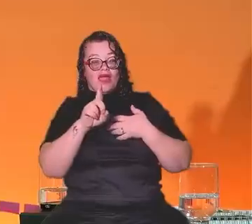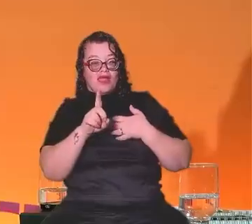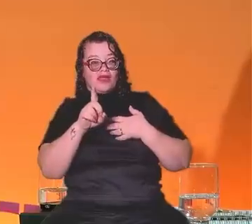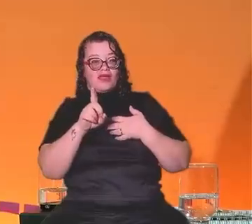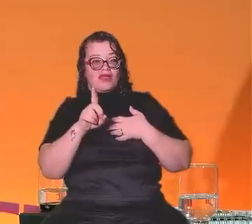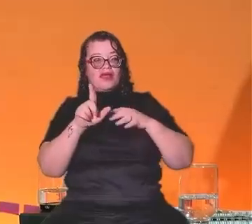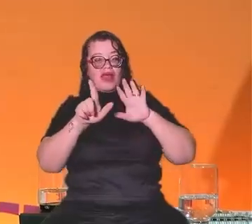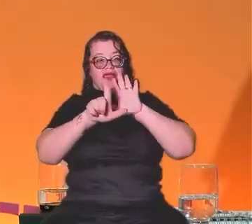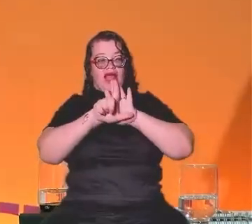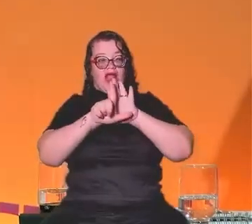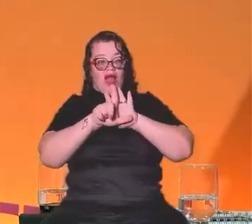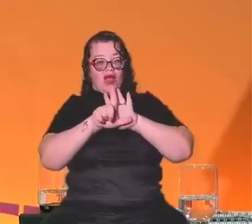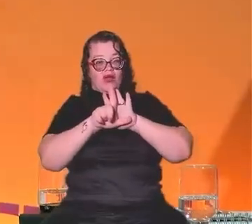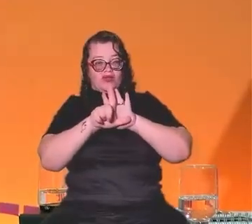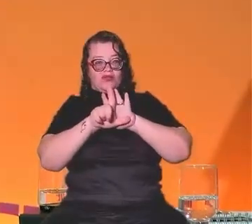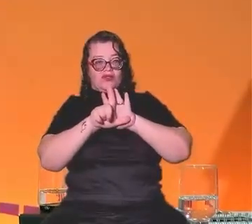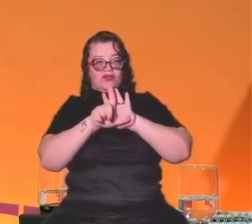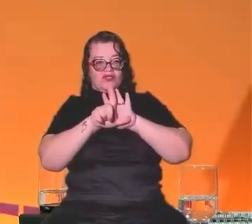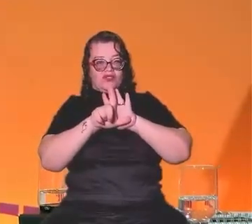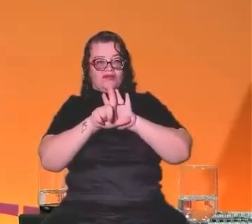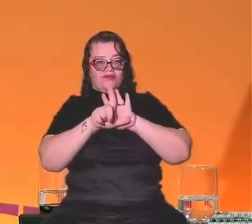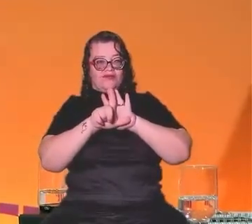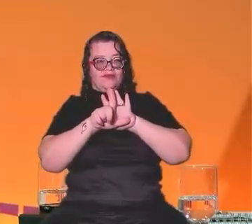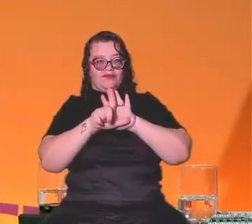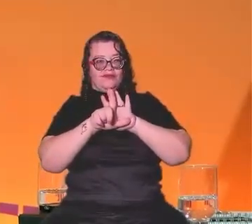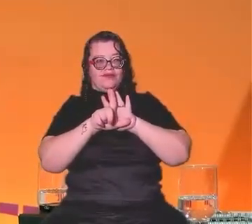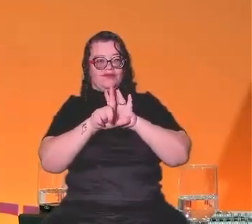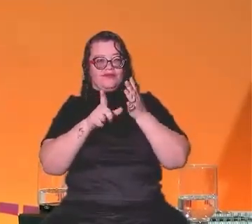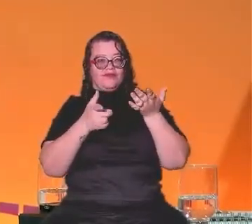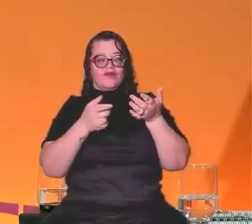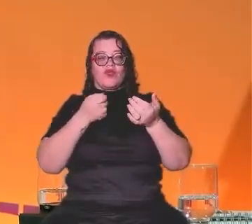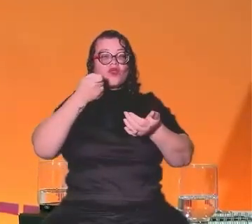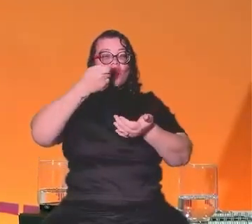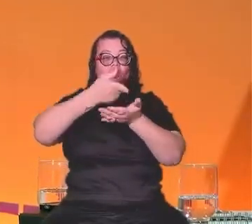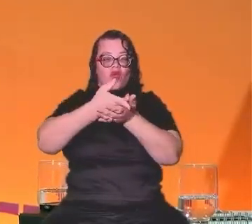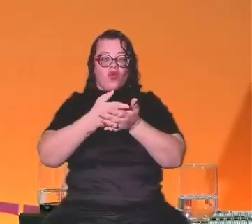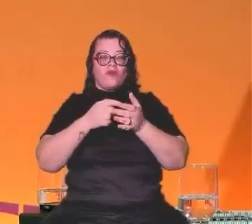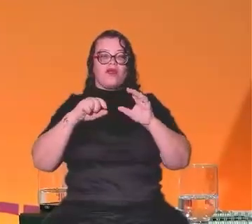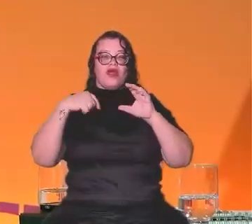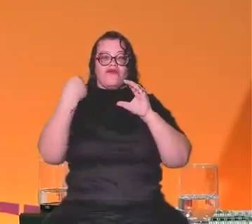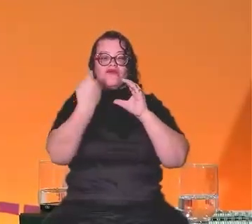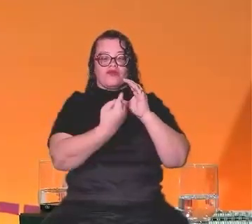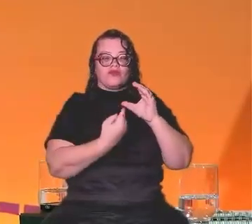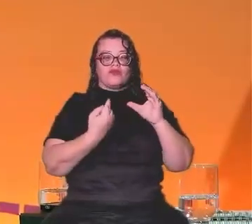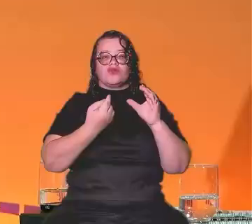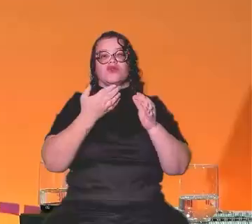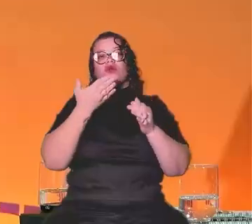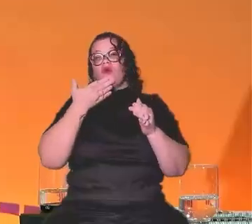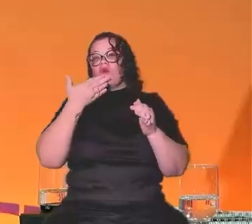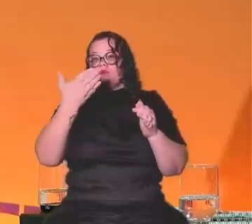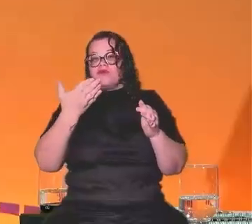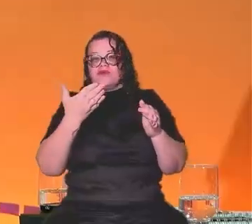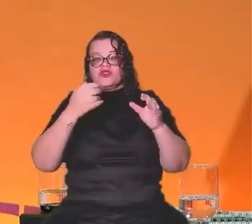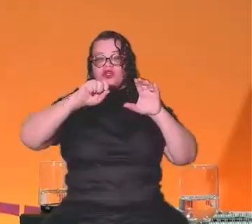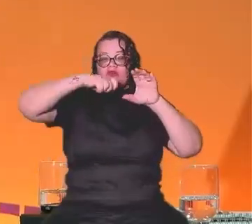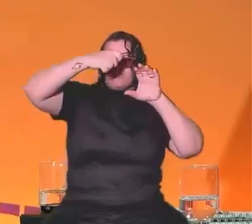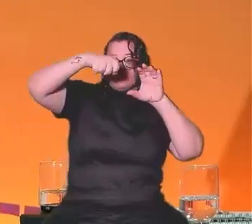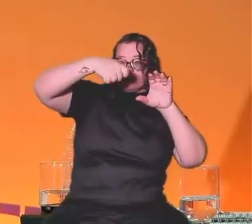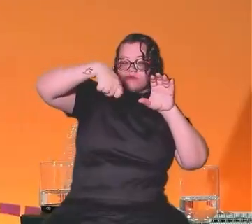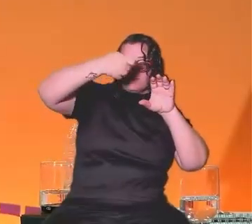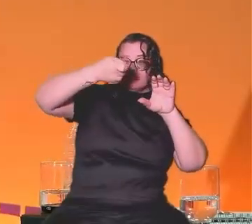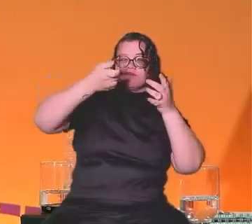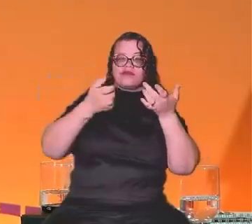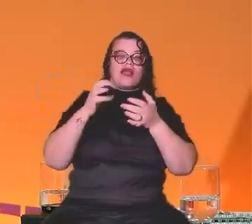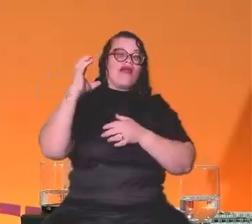ia no prédio do Joelbra ali, ou comprava o disco, ou pedia para gravar, né? Porque na rádio era sacanagem, a gente